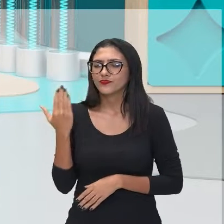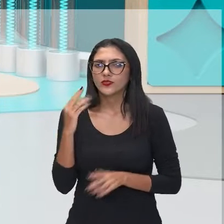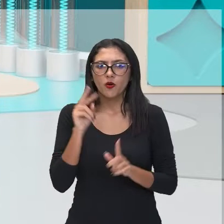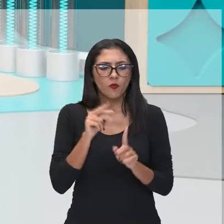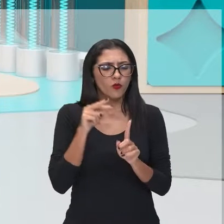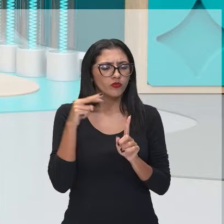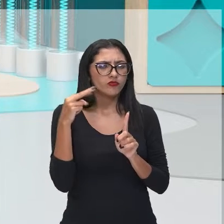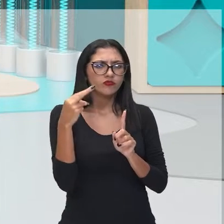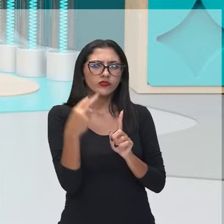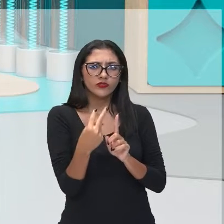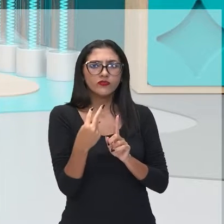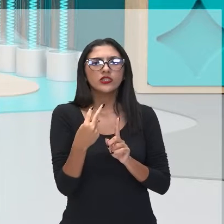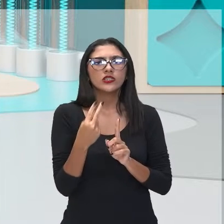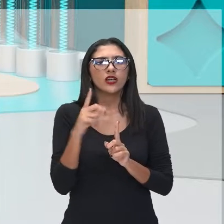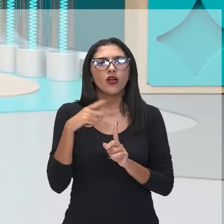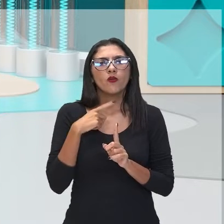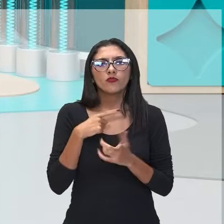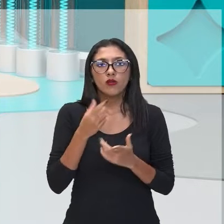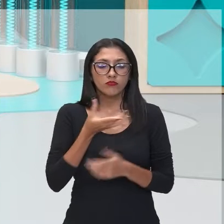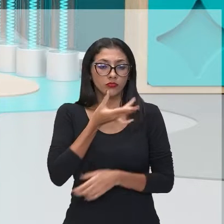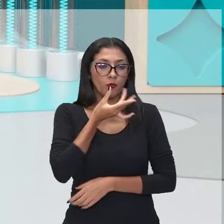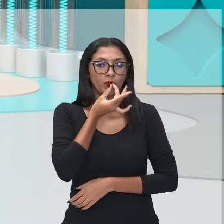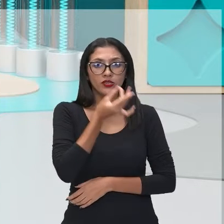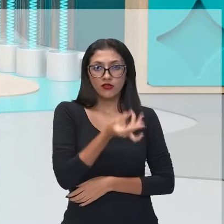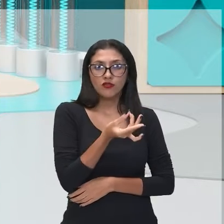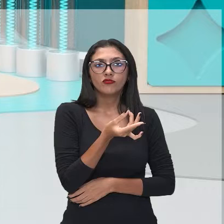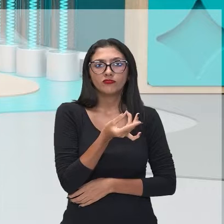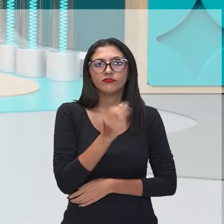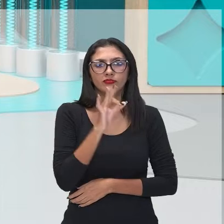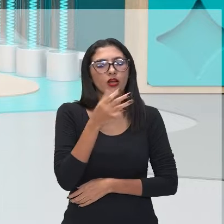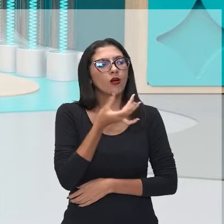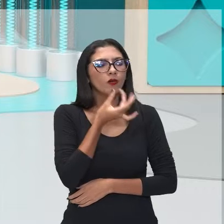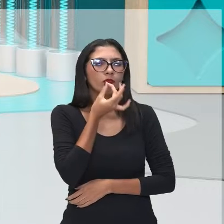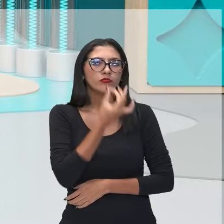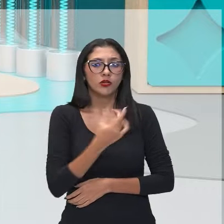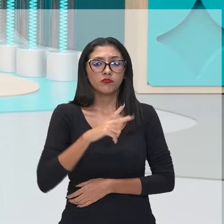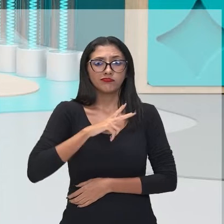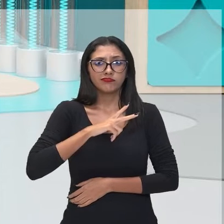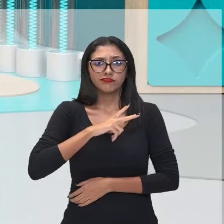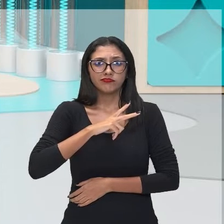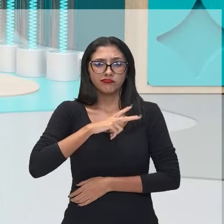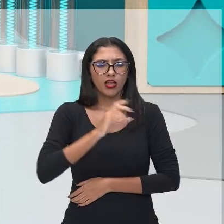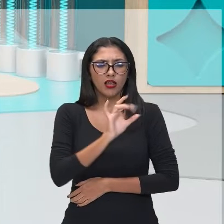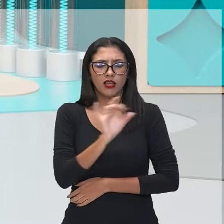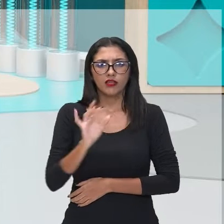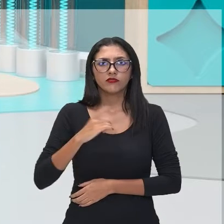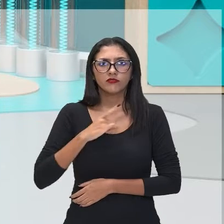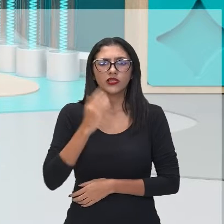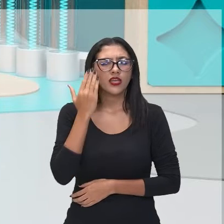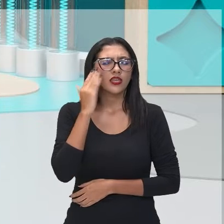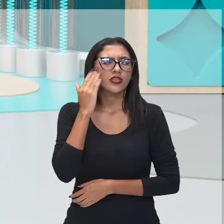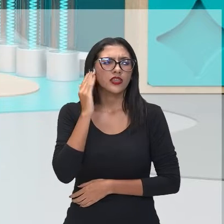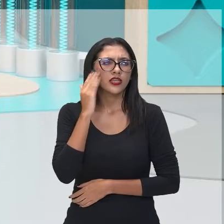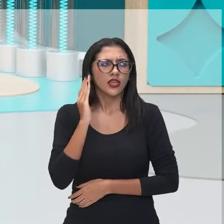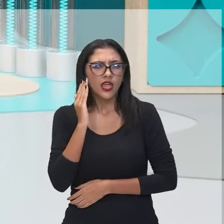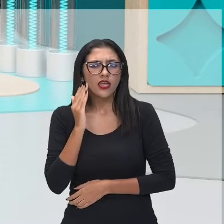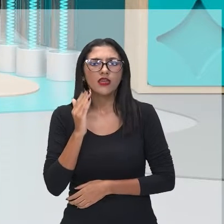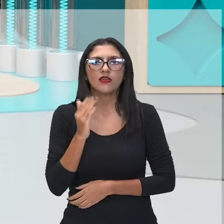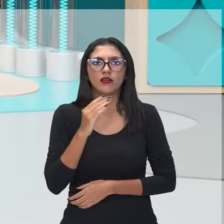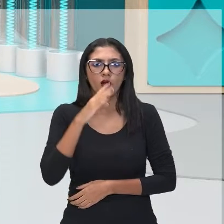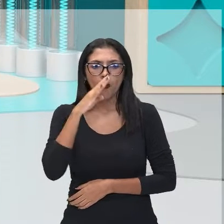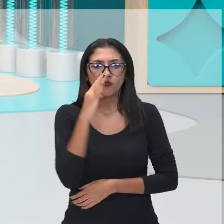vista é uma opinião, um modo particular de entender, julgar ou